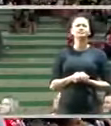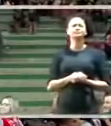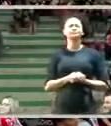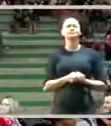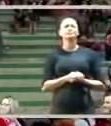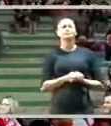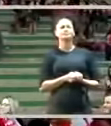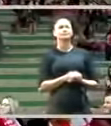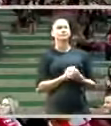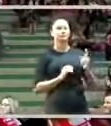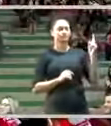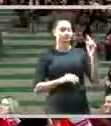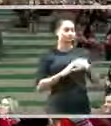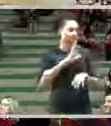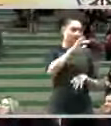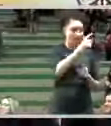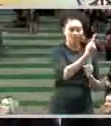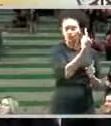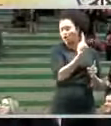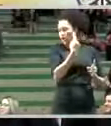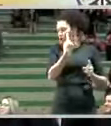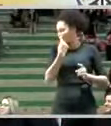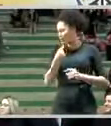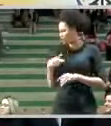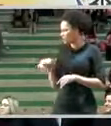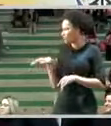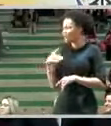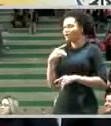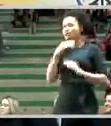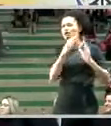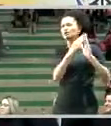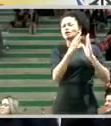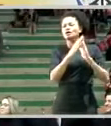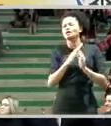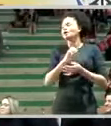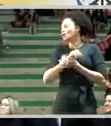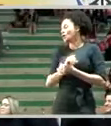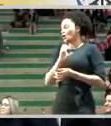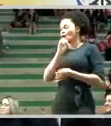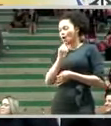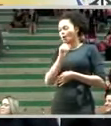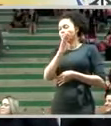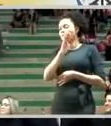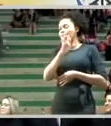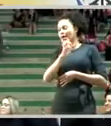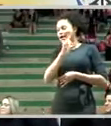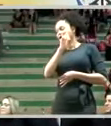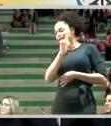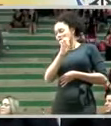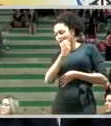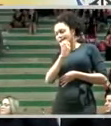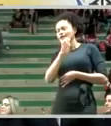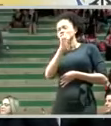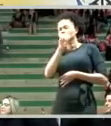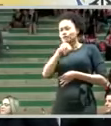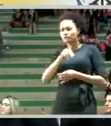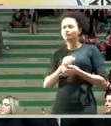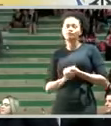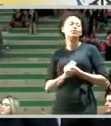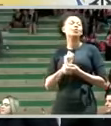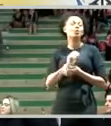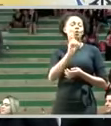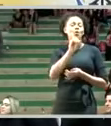O mensageiro volta: "Rei, quem é que mora ali?" "É o Obed-Edom." Que a etimologia quer dizer Obed,